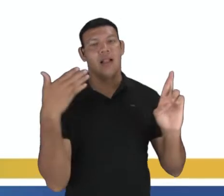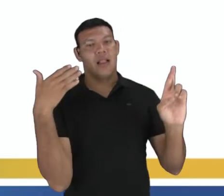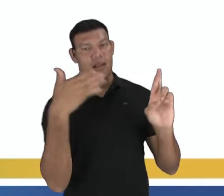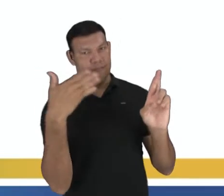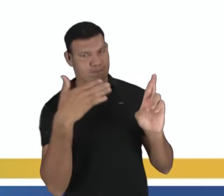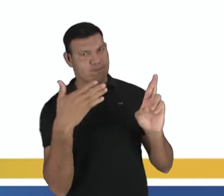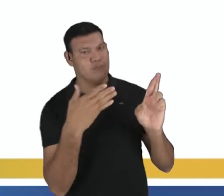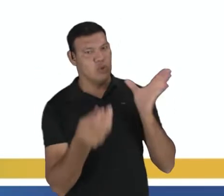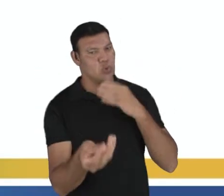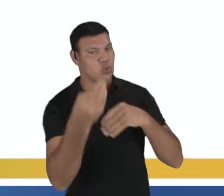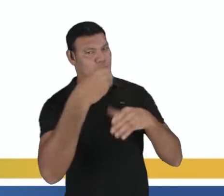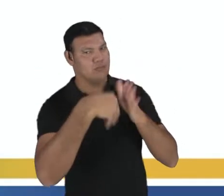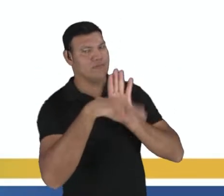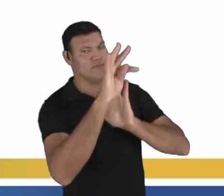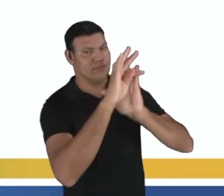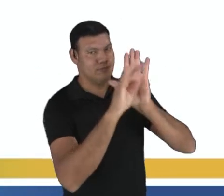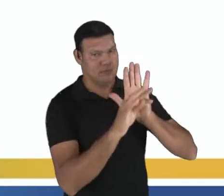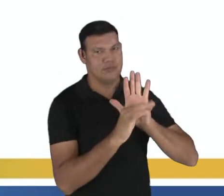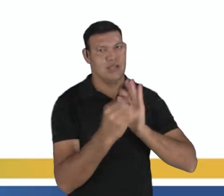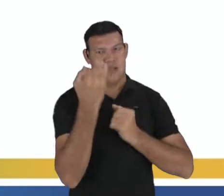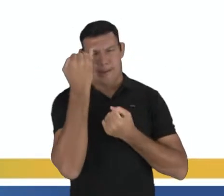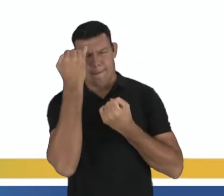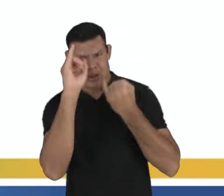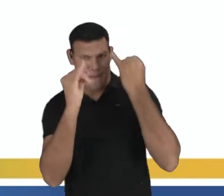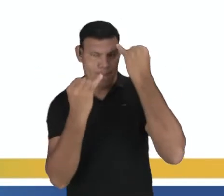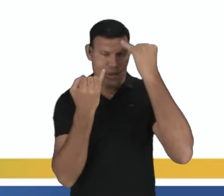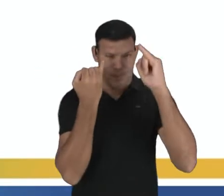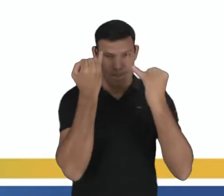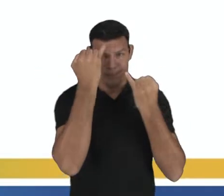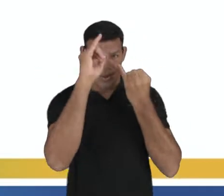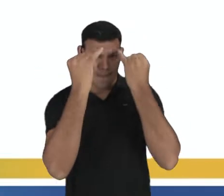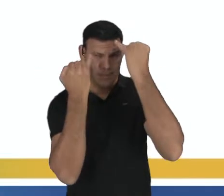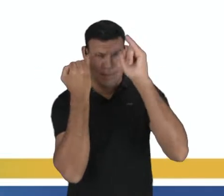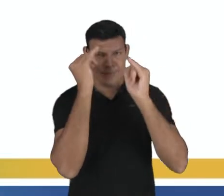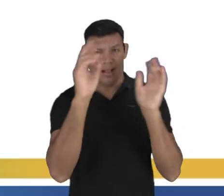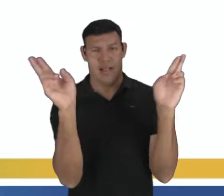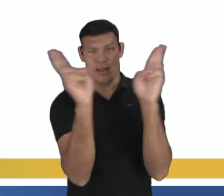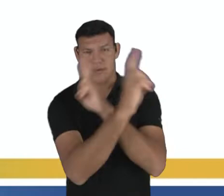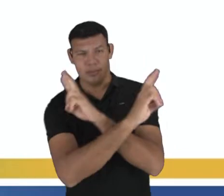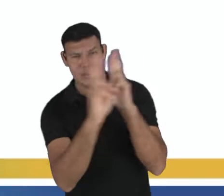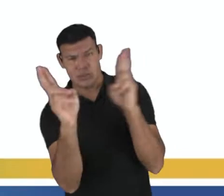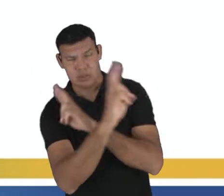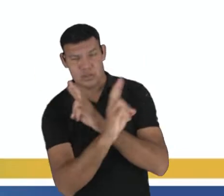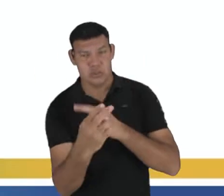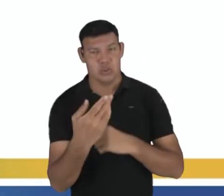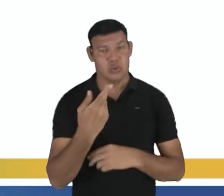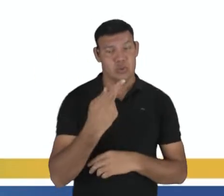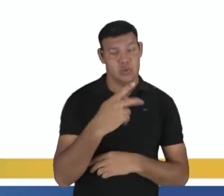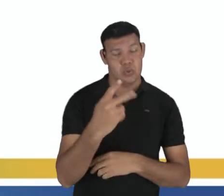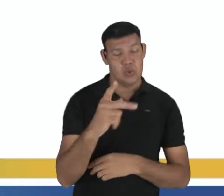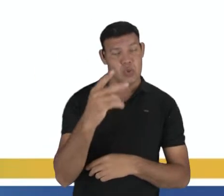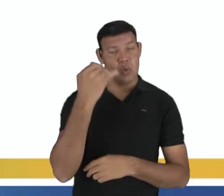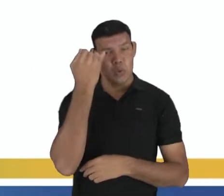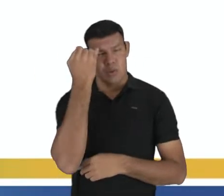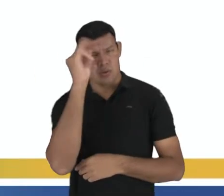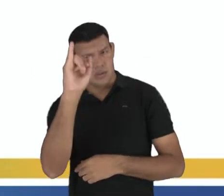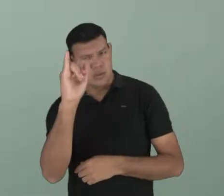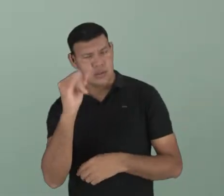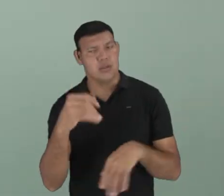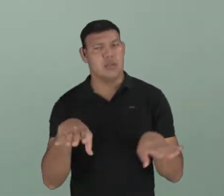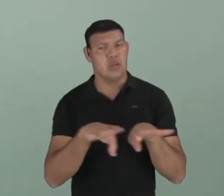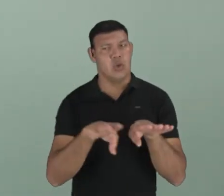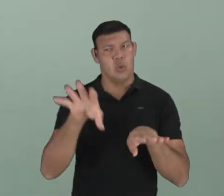dentro do seu texto. E aí, essas ideias entre a relação entre as suas ideias e aquelas que